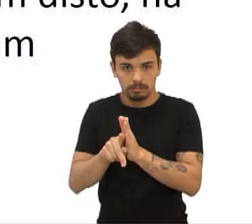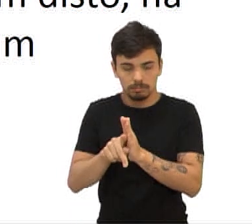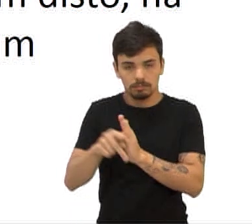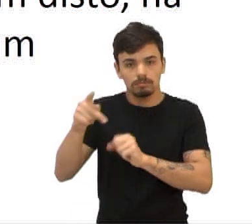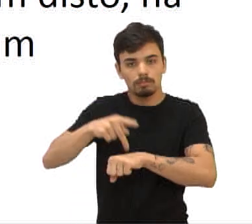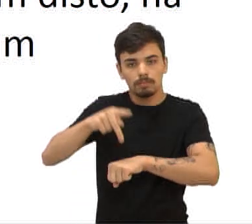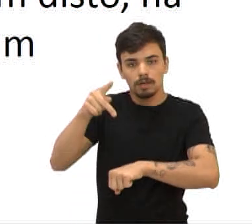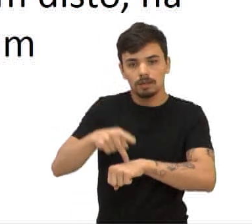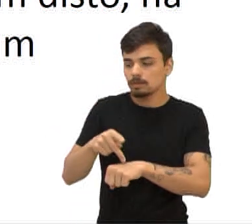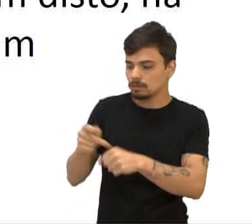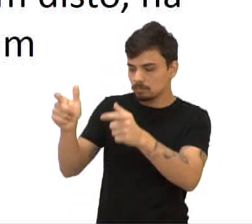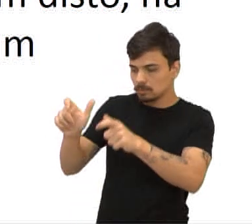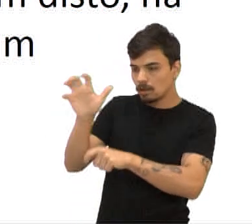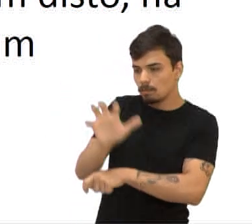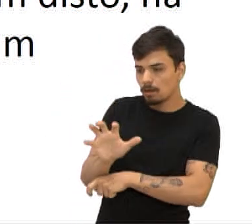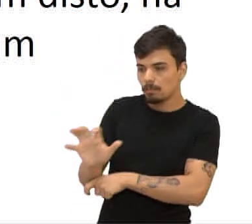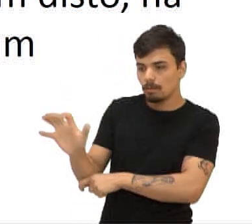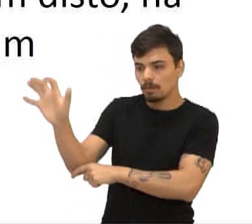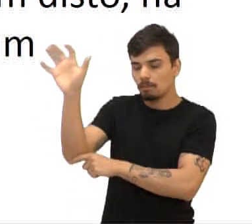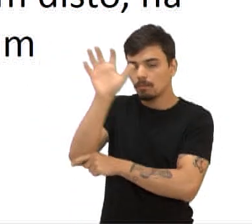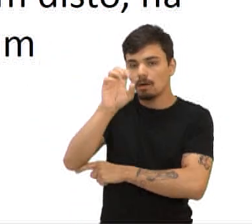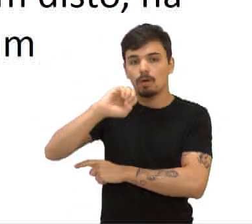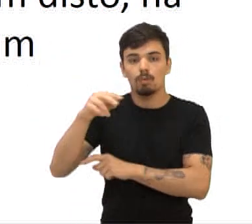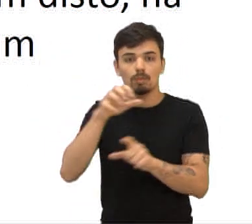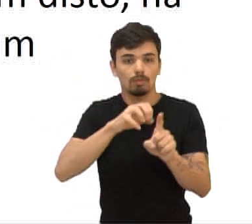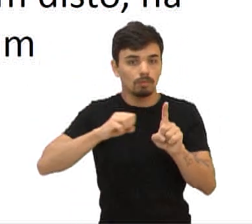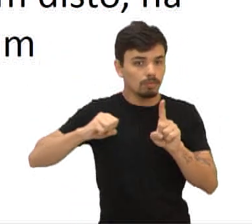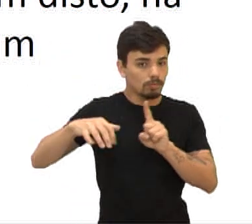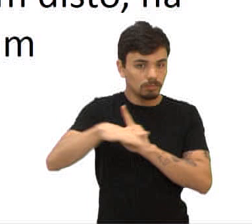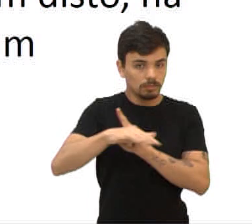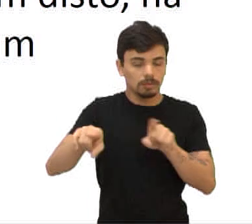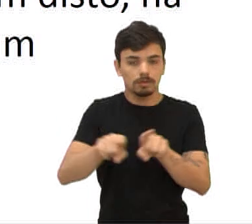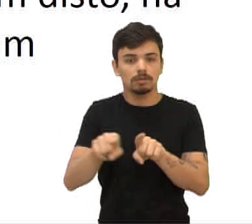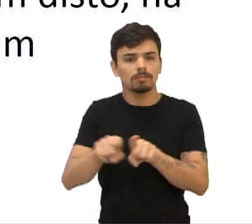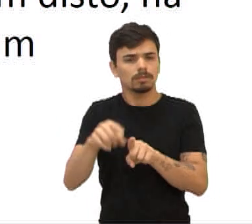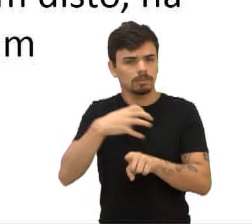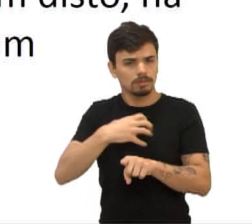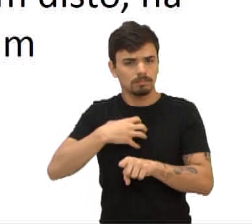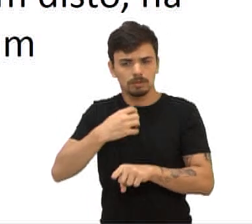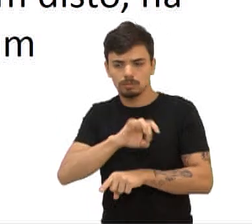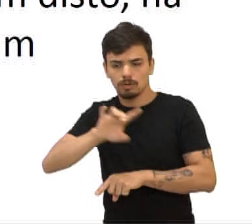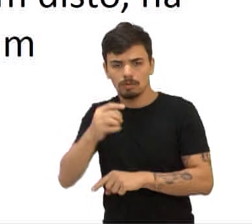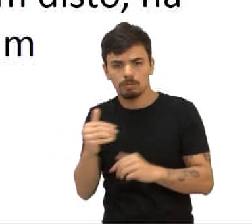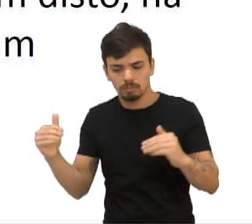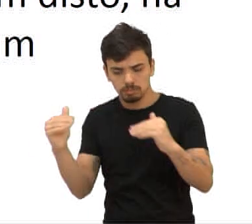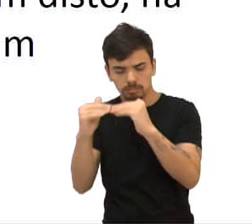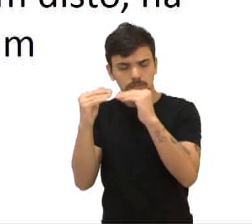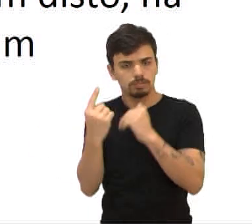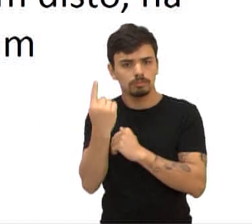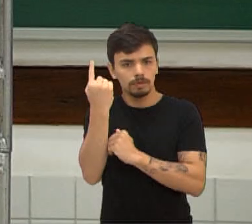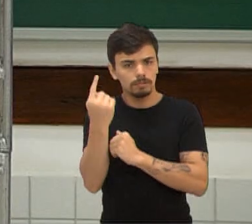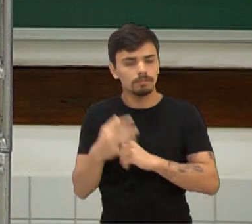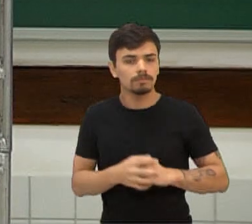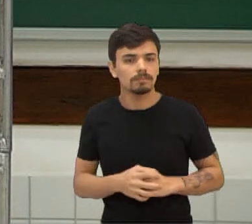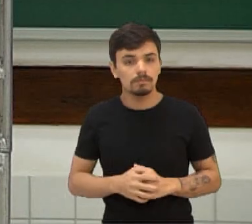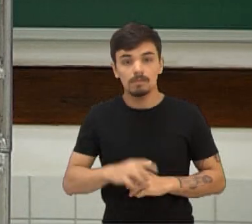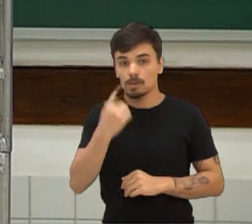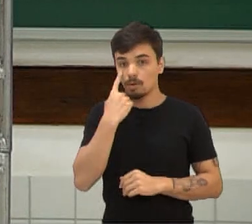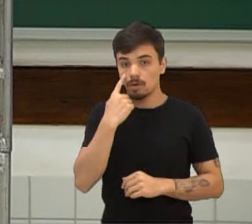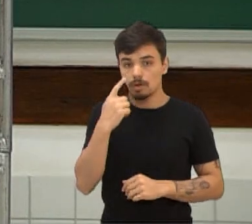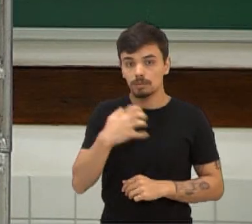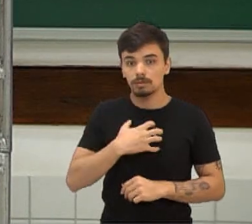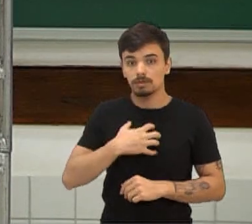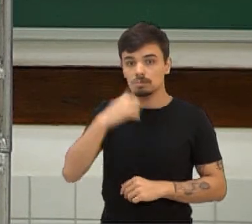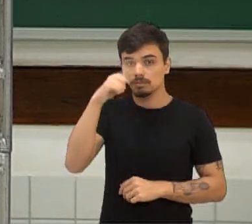variações regionais ou sociais e o sentimento de um destino comum, Então vejam, o que nos faz brasileiros é